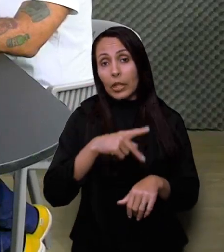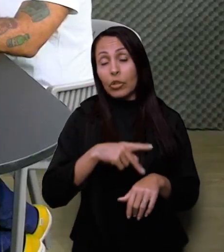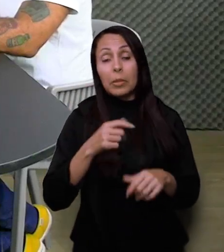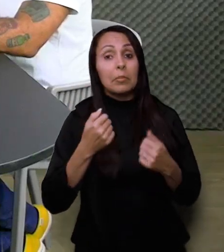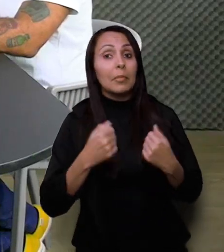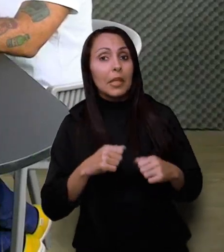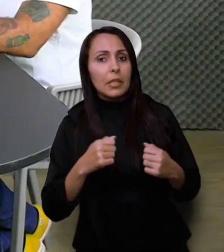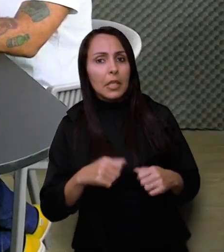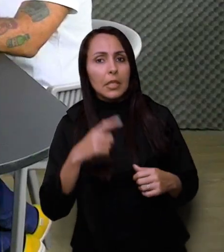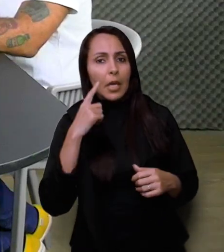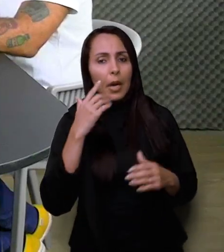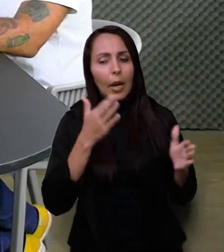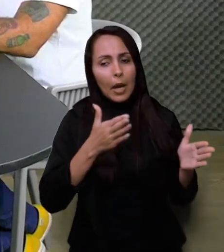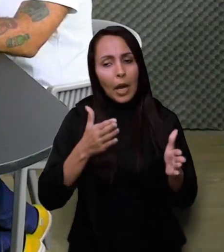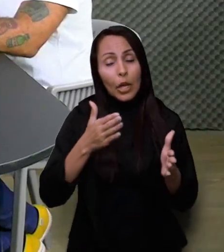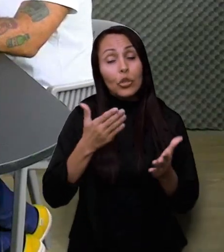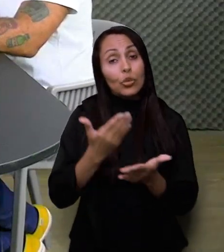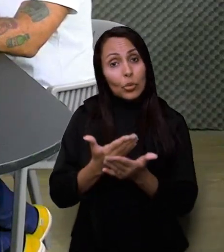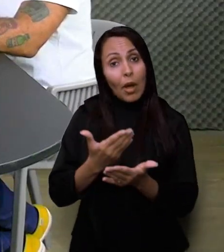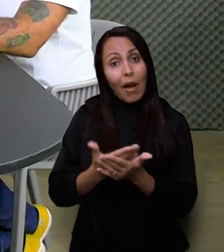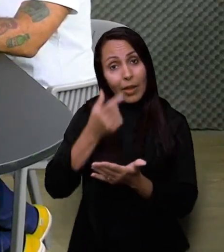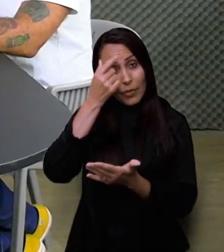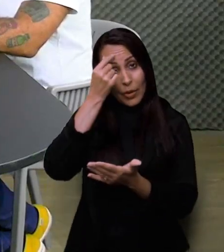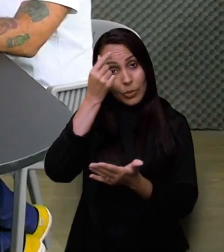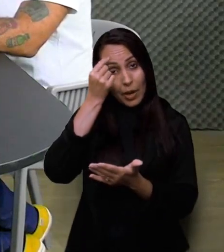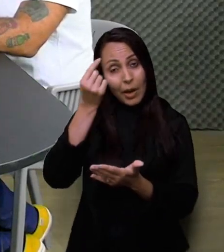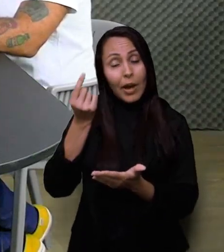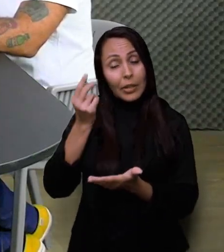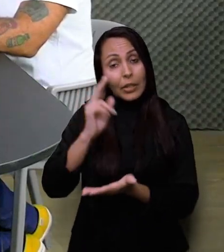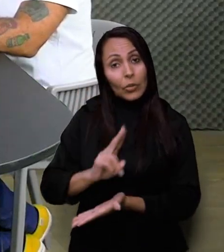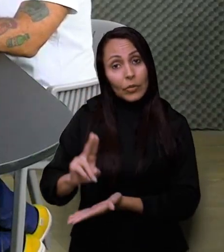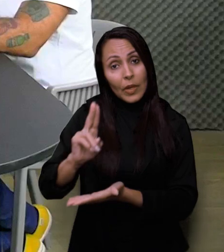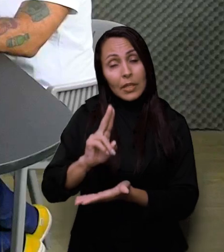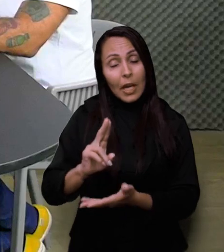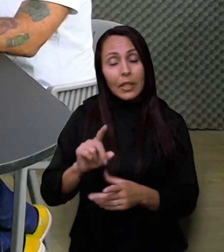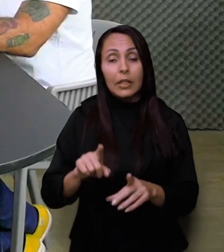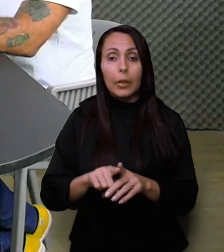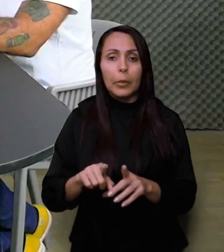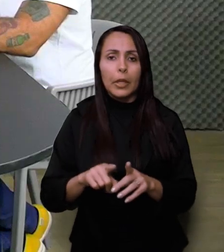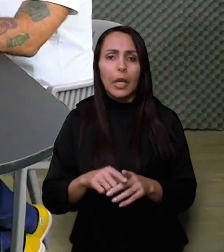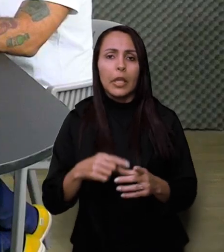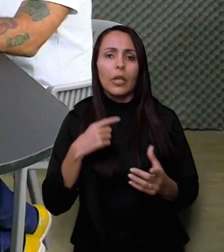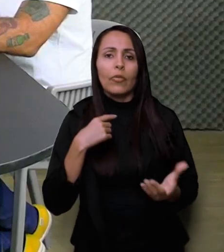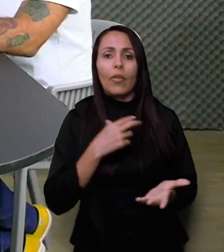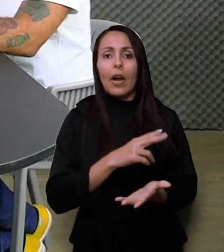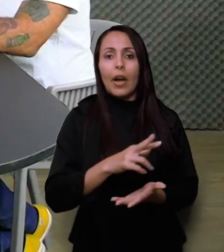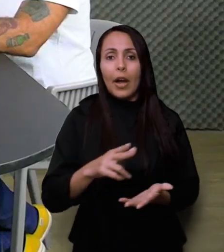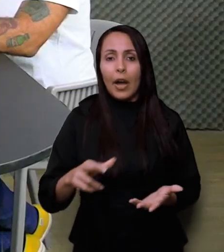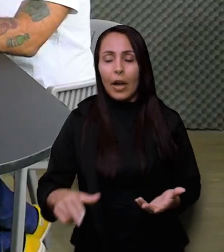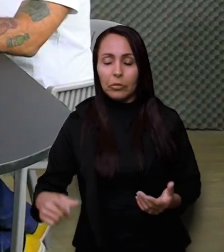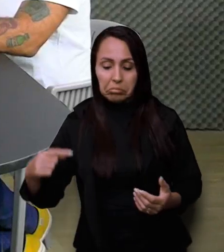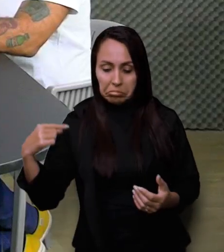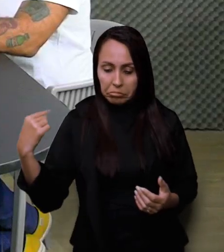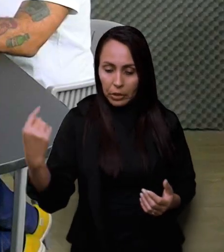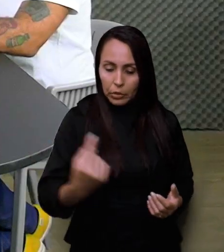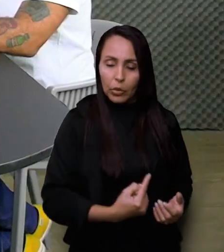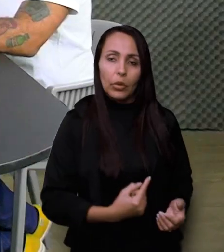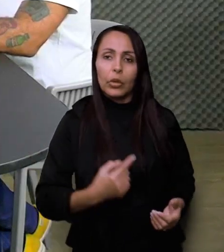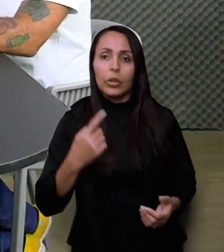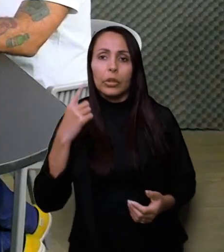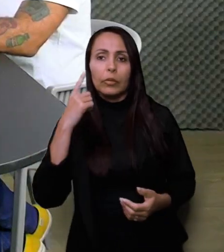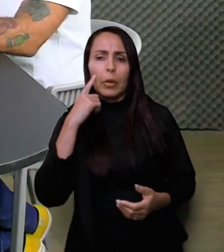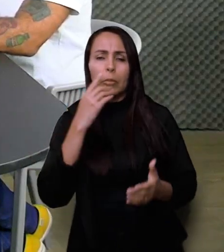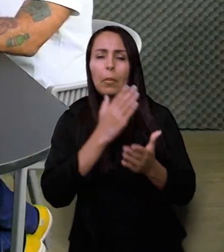precisa passar pela universidade. Não tem outra alternativa, né? Nós precisamos passar pela universidade. Então, muitos de nós